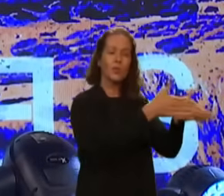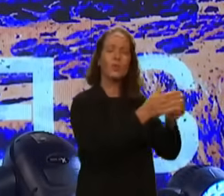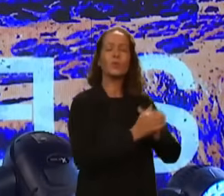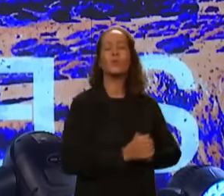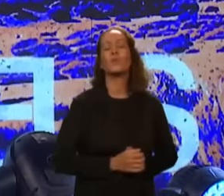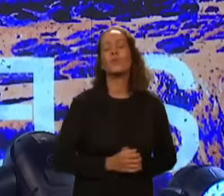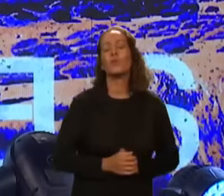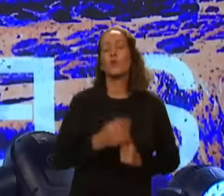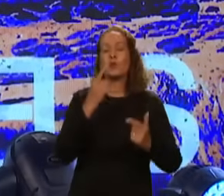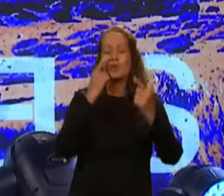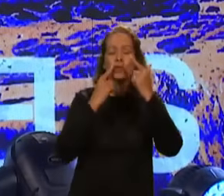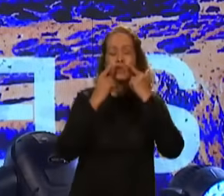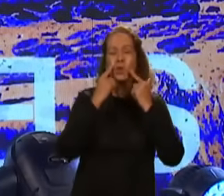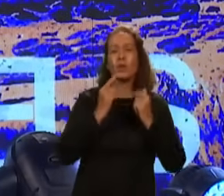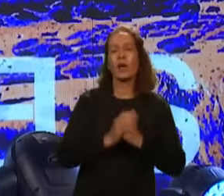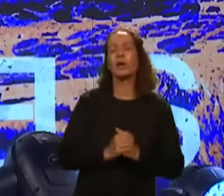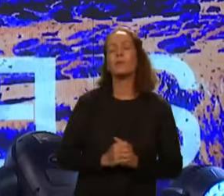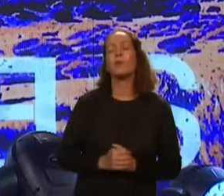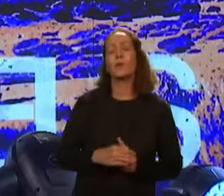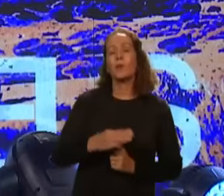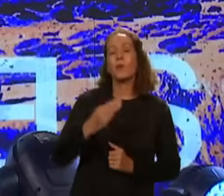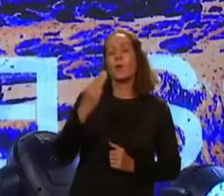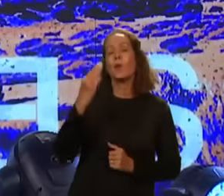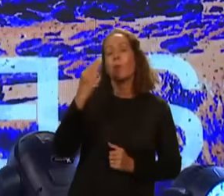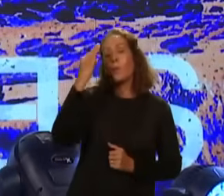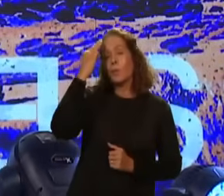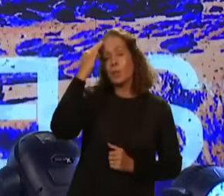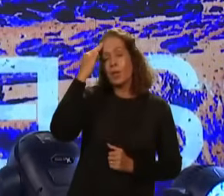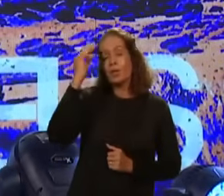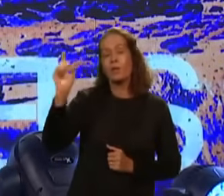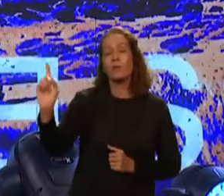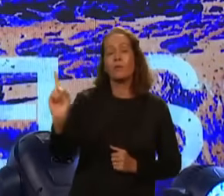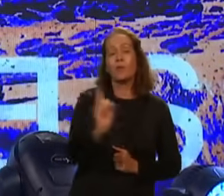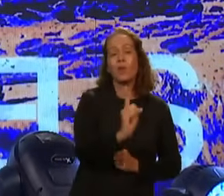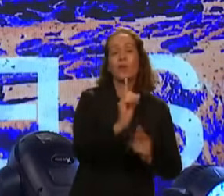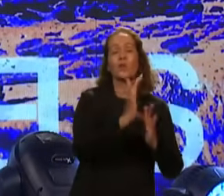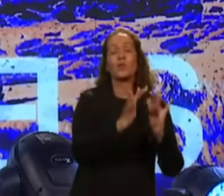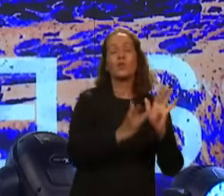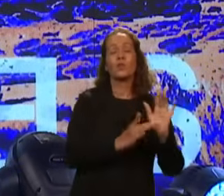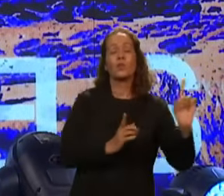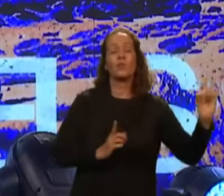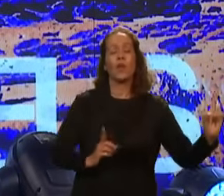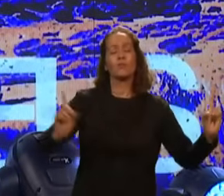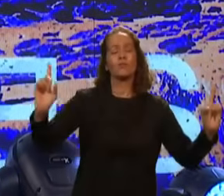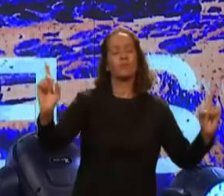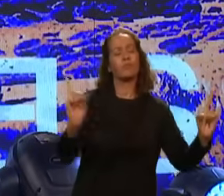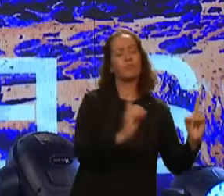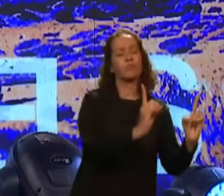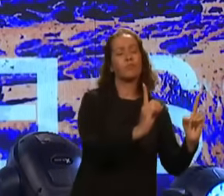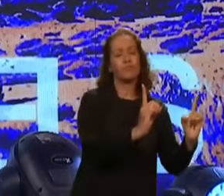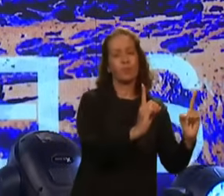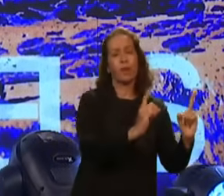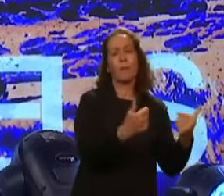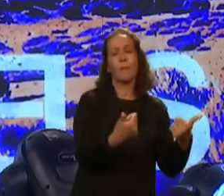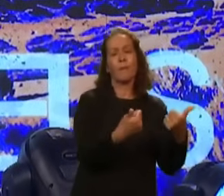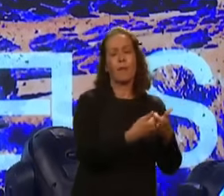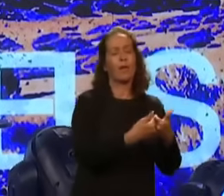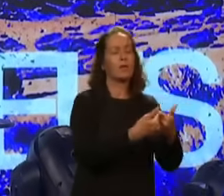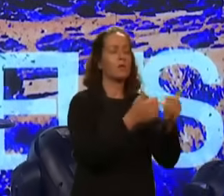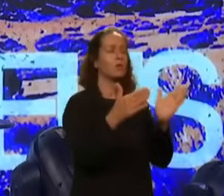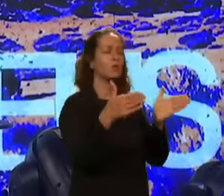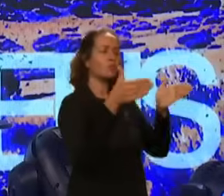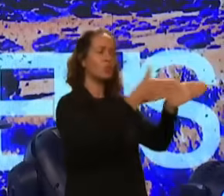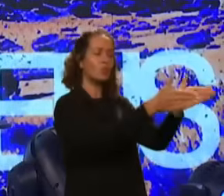e vendo, Maria prostrou-se aos seus pés e disse: Senhor, se estivesses aqui, meu irmão não teria morrido. Ao ver